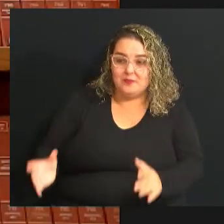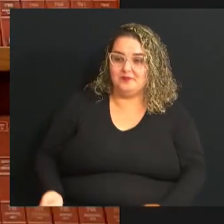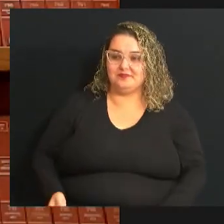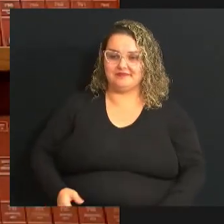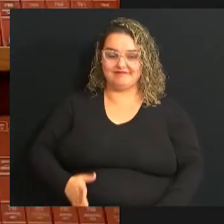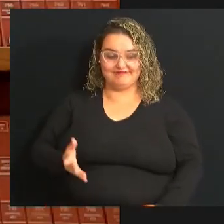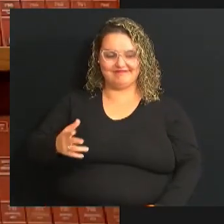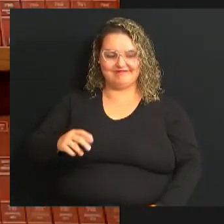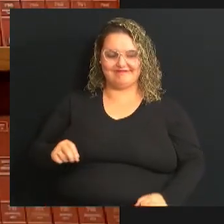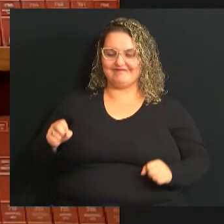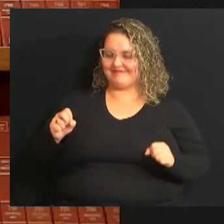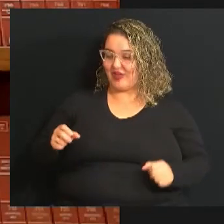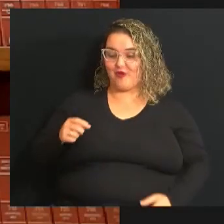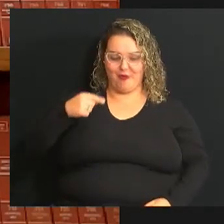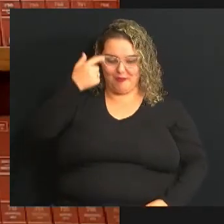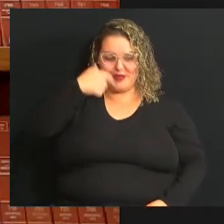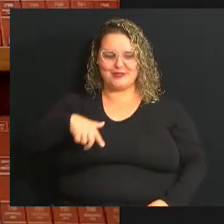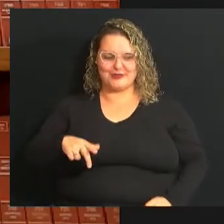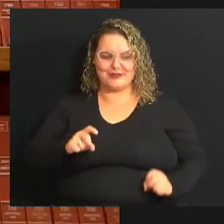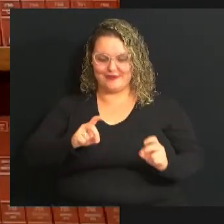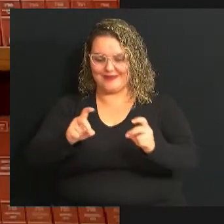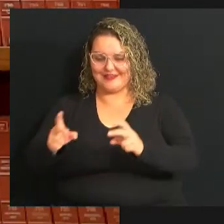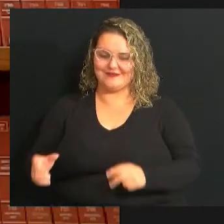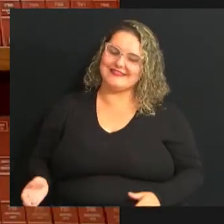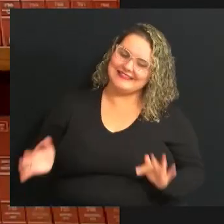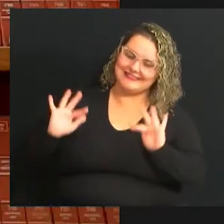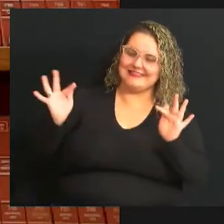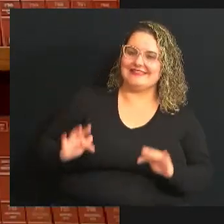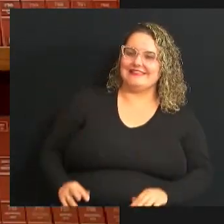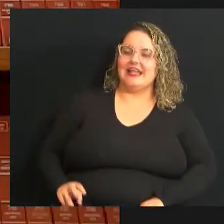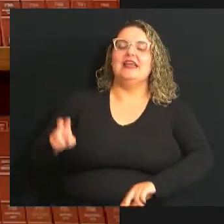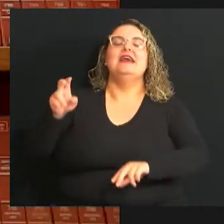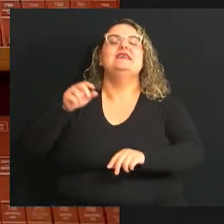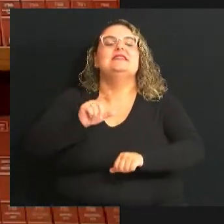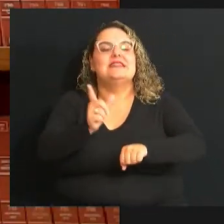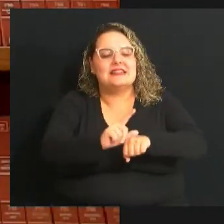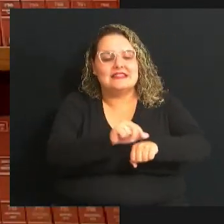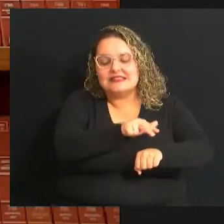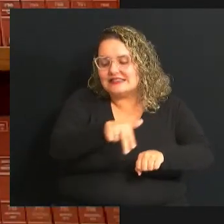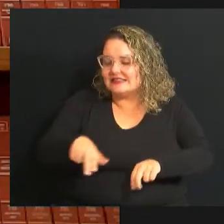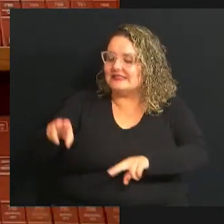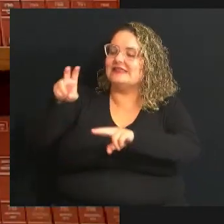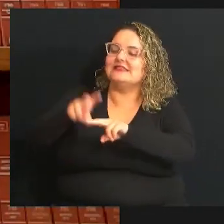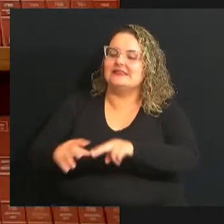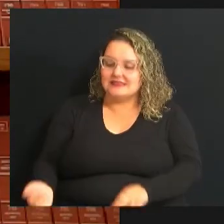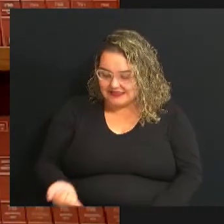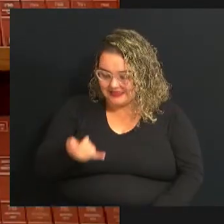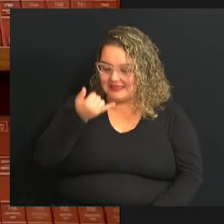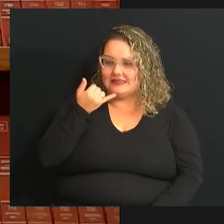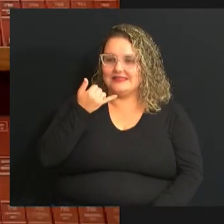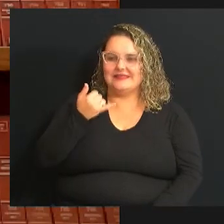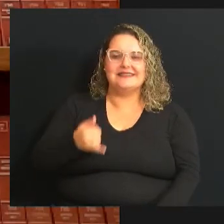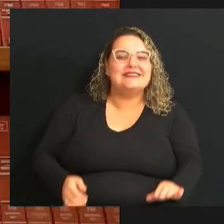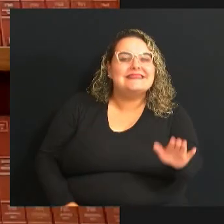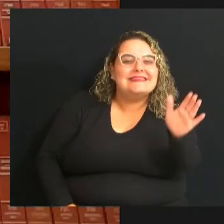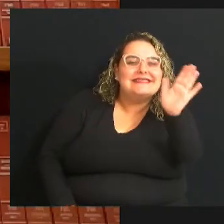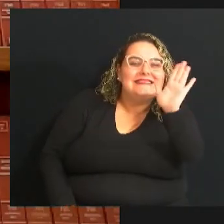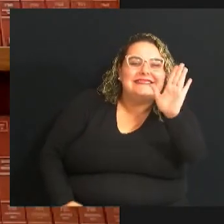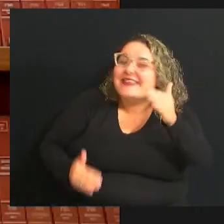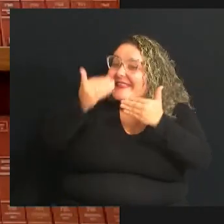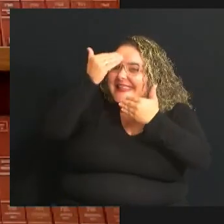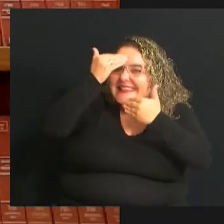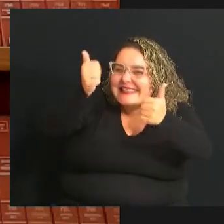ao consumidor nesse período específico. Mais uma vez é importante, o consumidor tem várias ferramentas